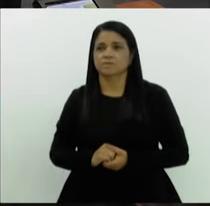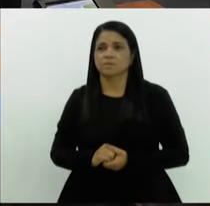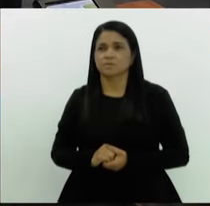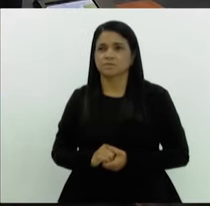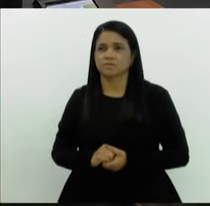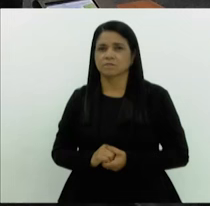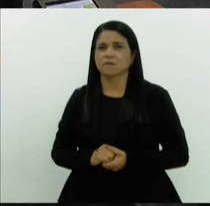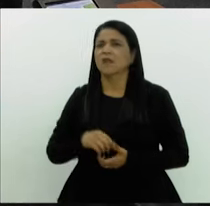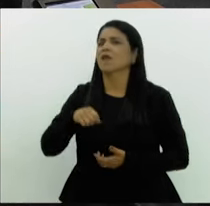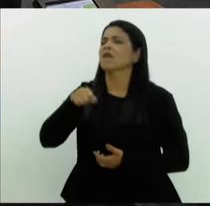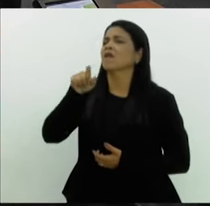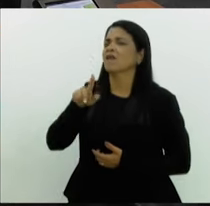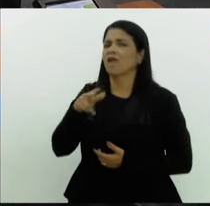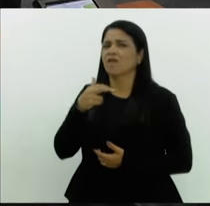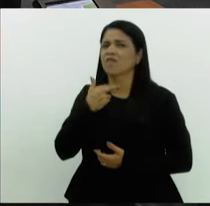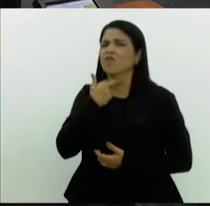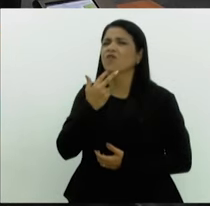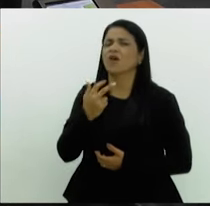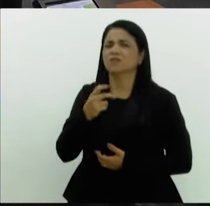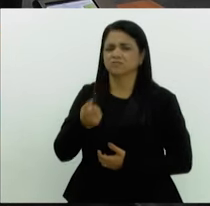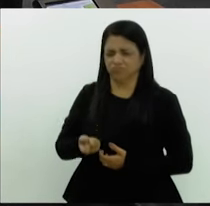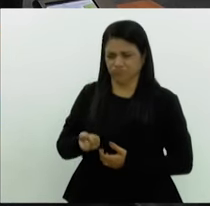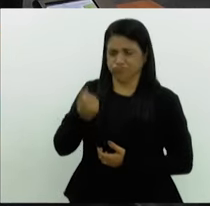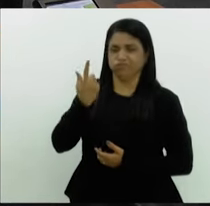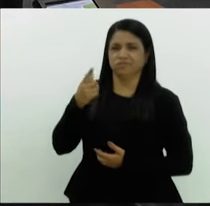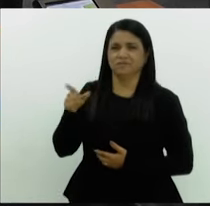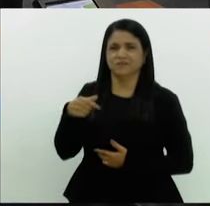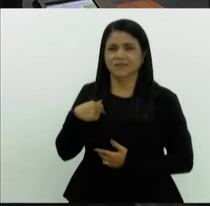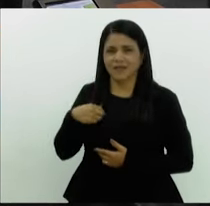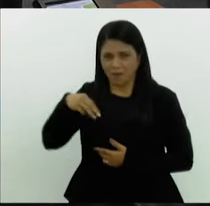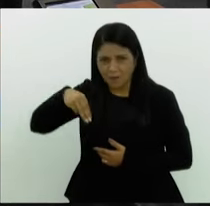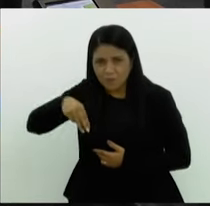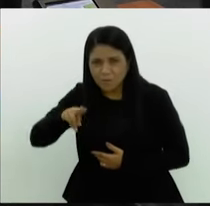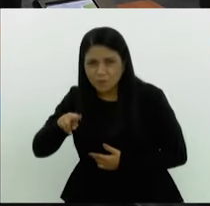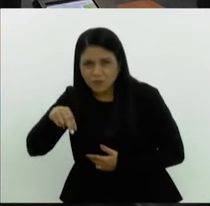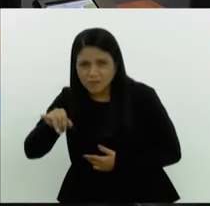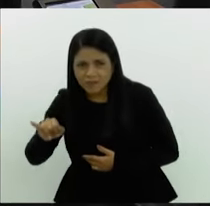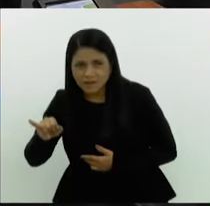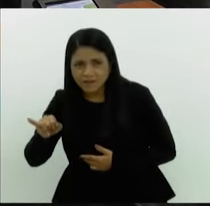Quem está falando com essa voz aí que eu não estou... É Muni?